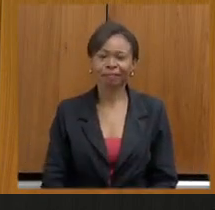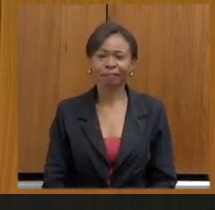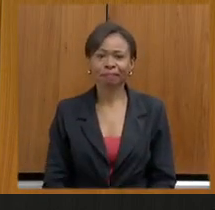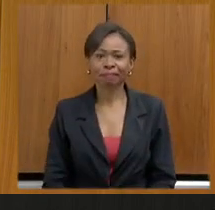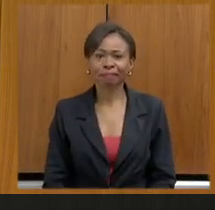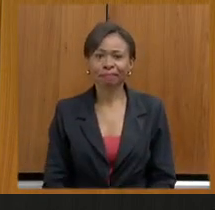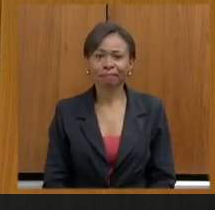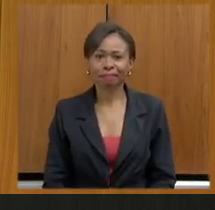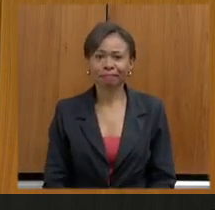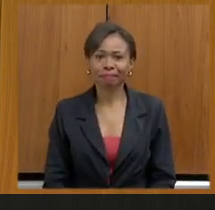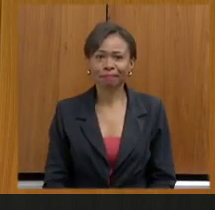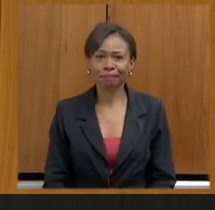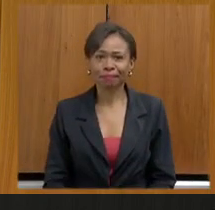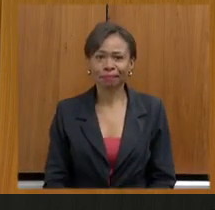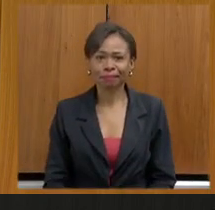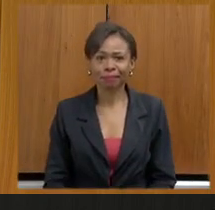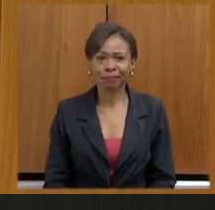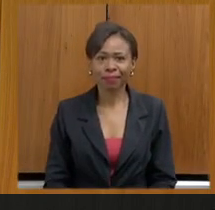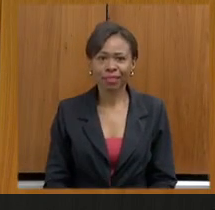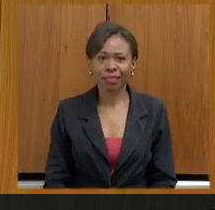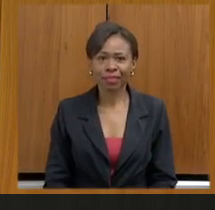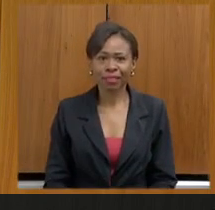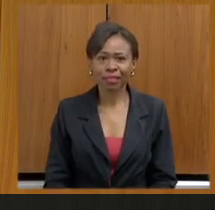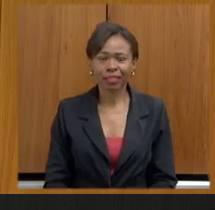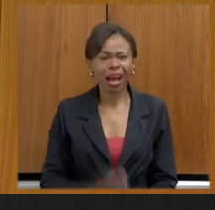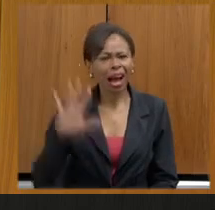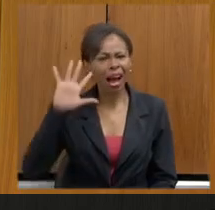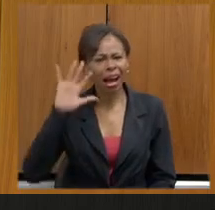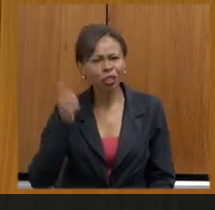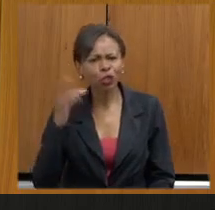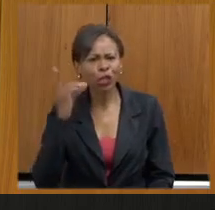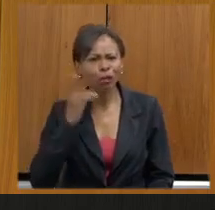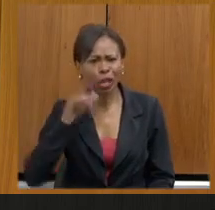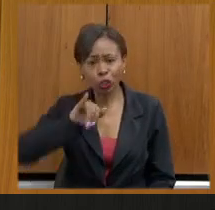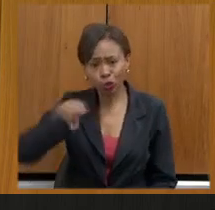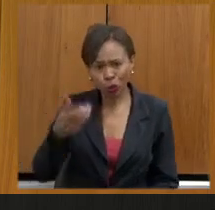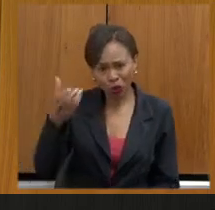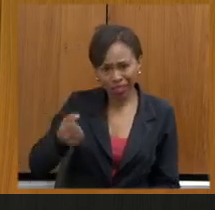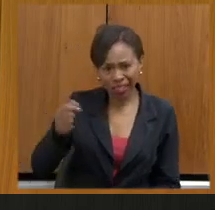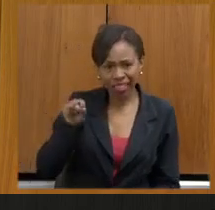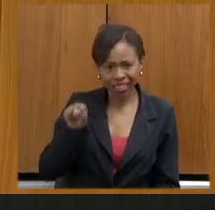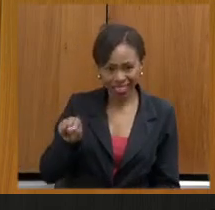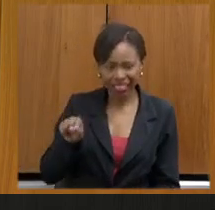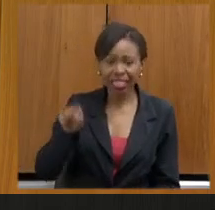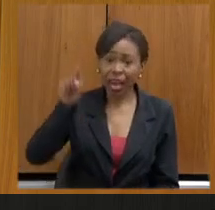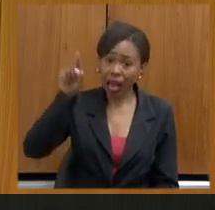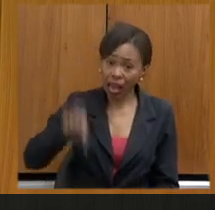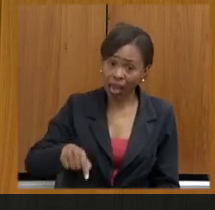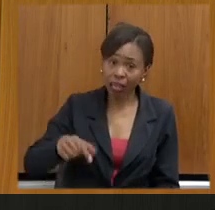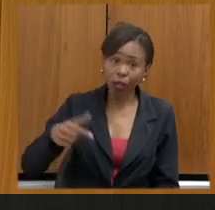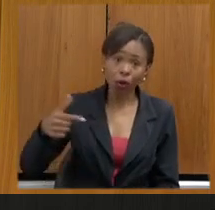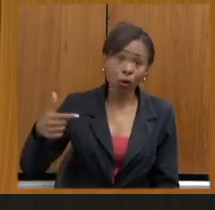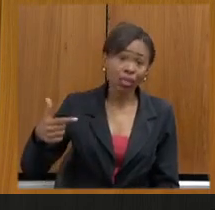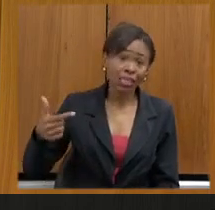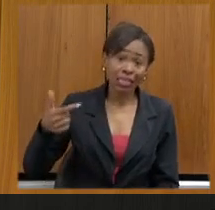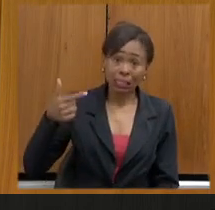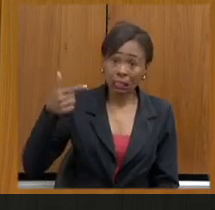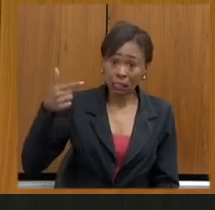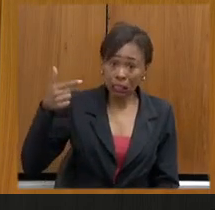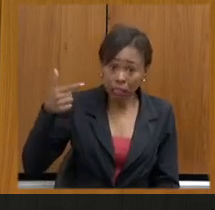que o deputado João Leite como ele é que o nosso Deputado de sete mandato